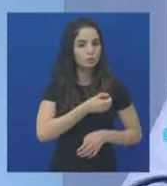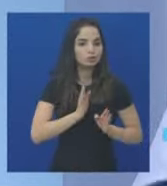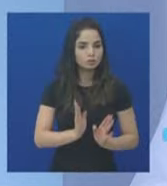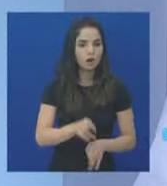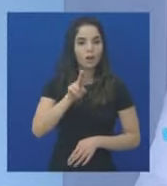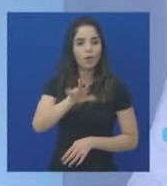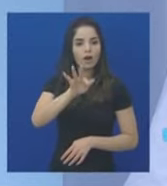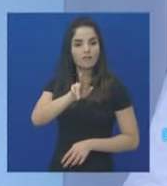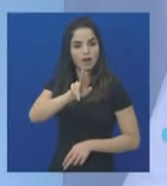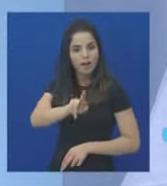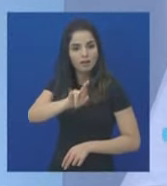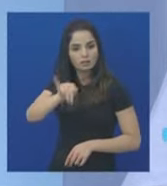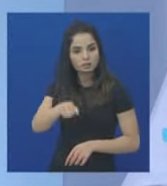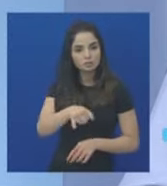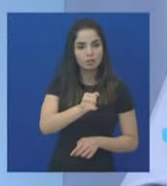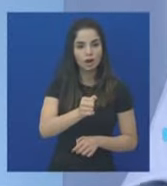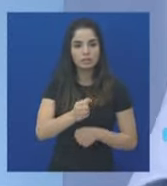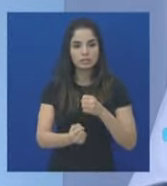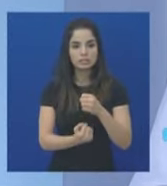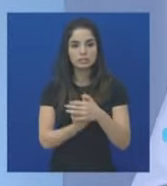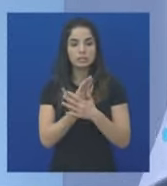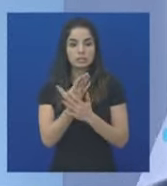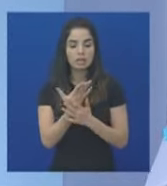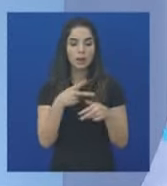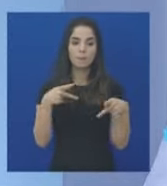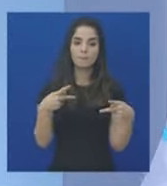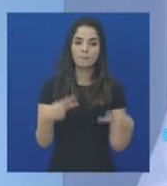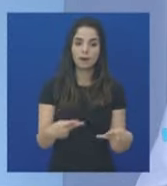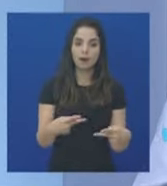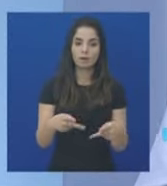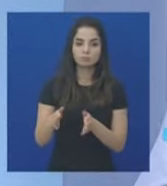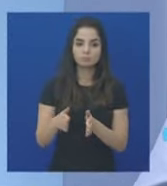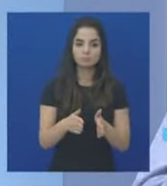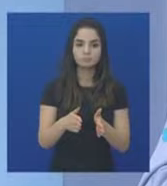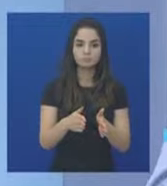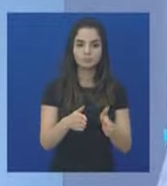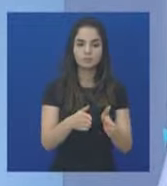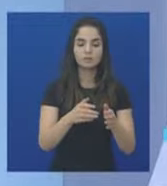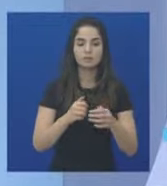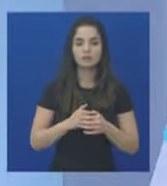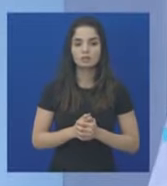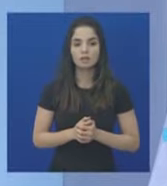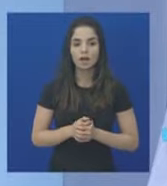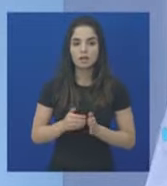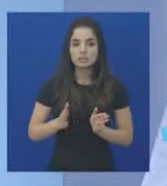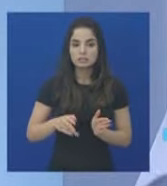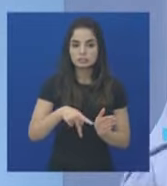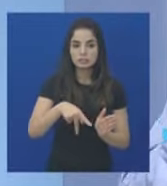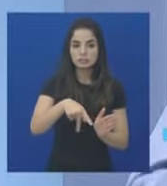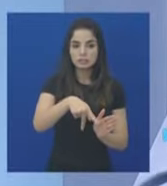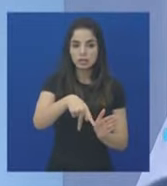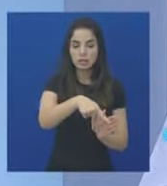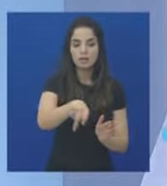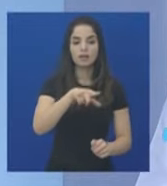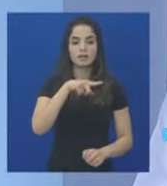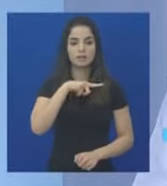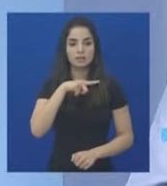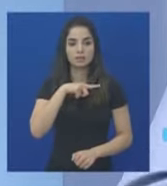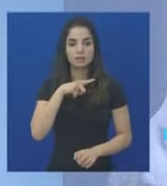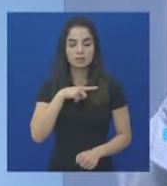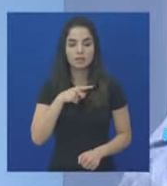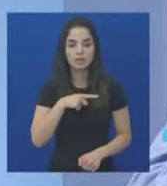desenvolve para as cidades o plano das ciclovias, que as nossas ciclovias tenham pontos em